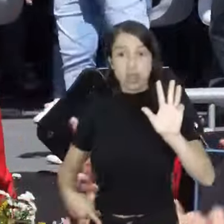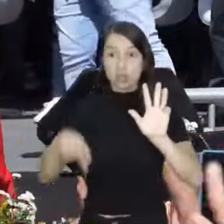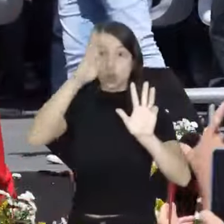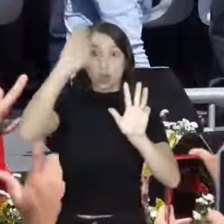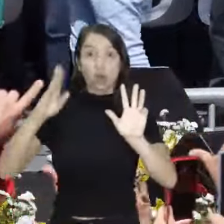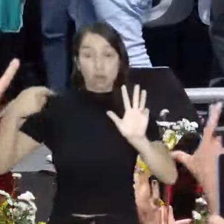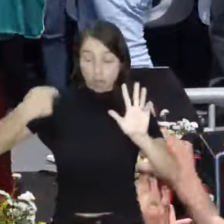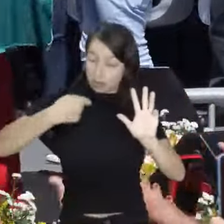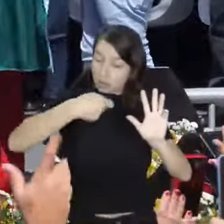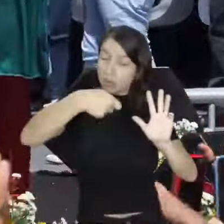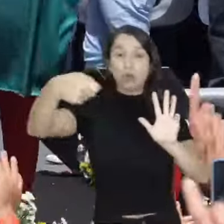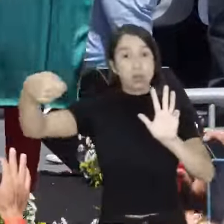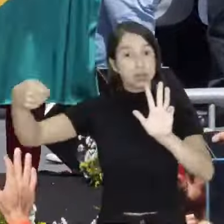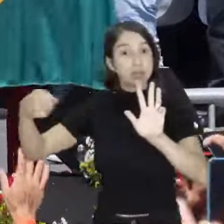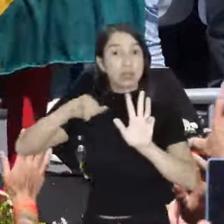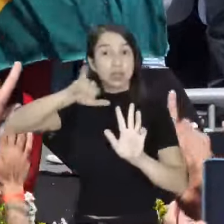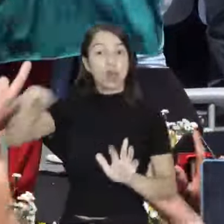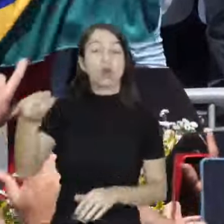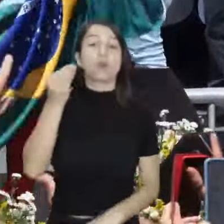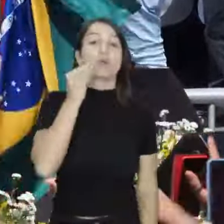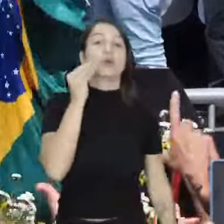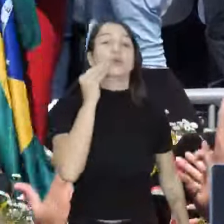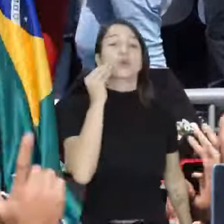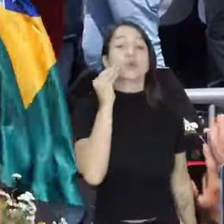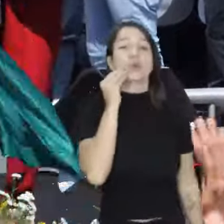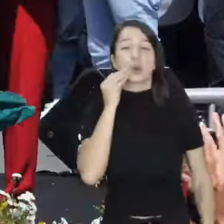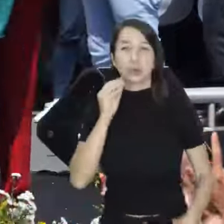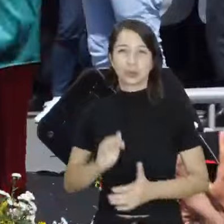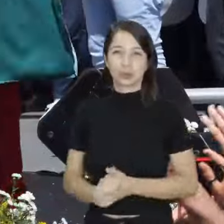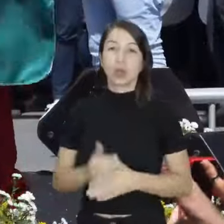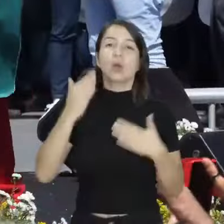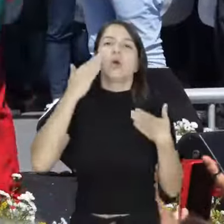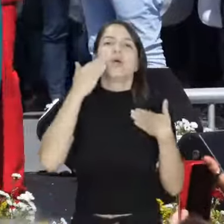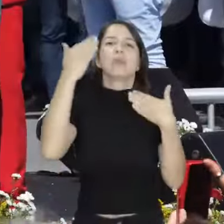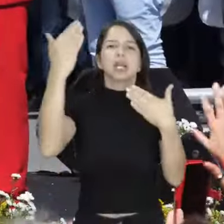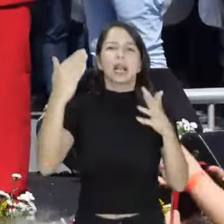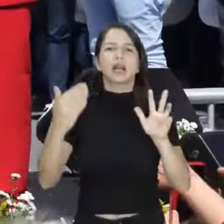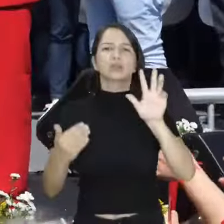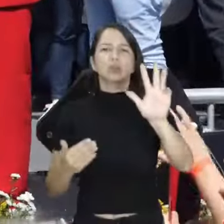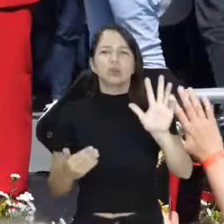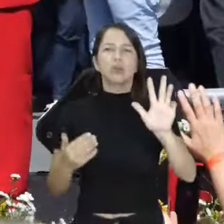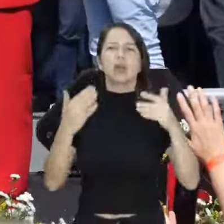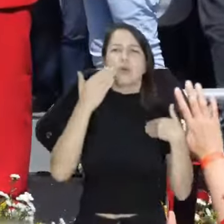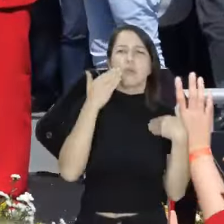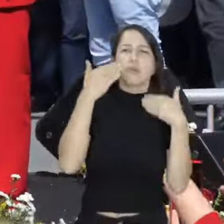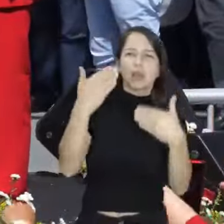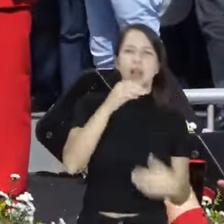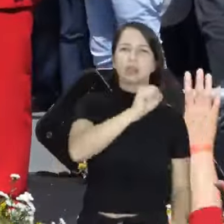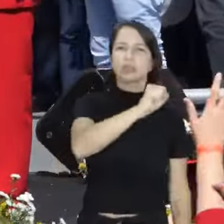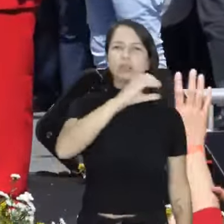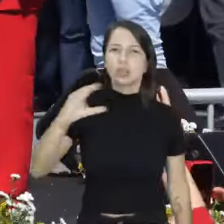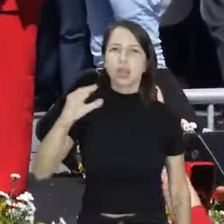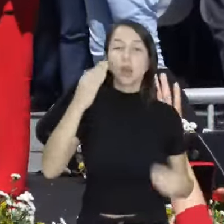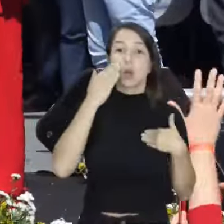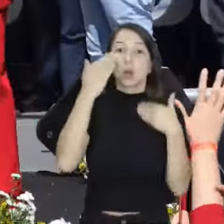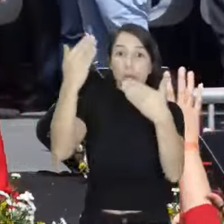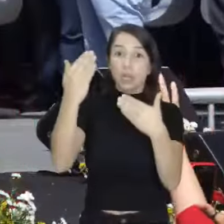Obrigado, Floripa, obrigado, Santa Catarina, obrigado a todos e a todas que nos acompanharam neste